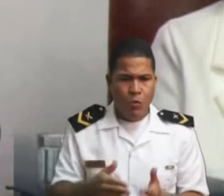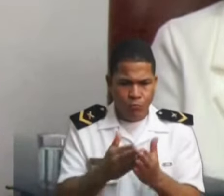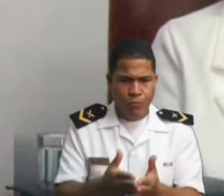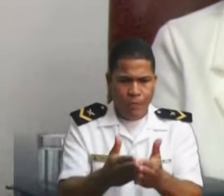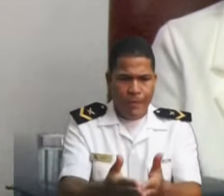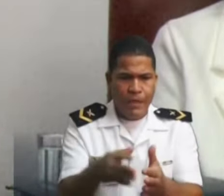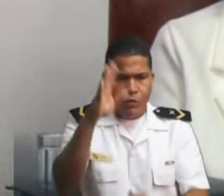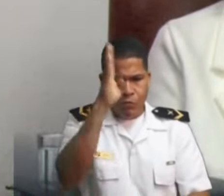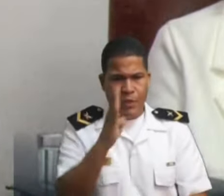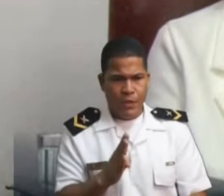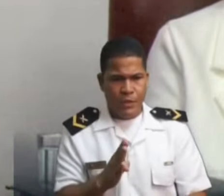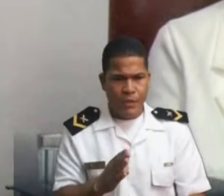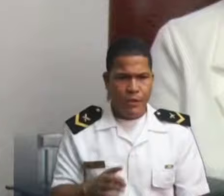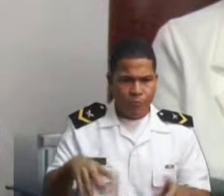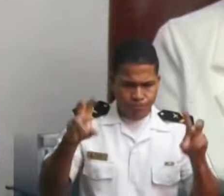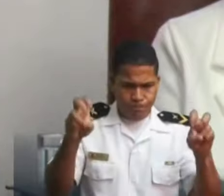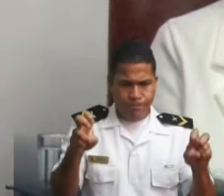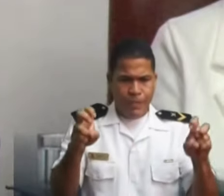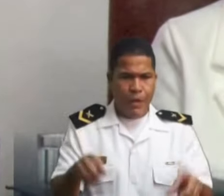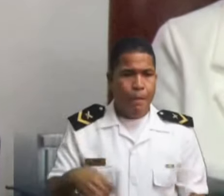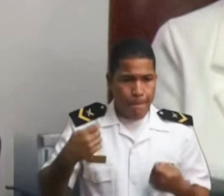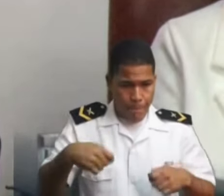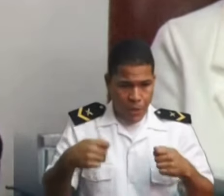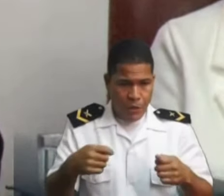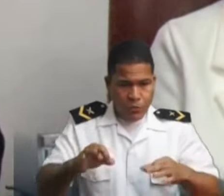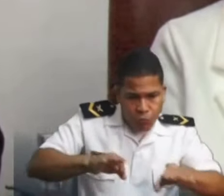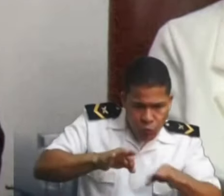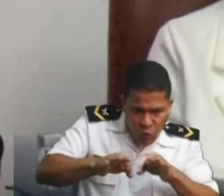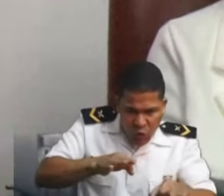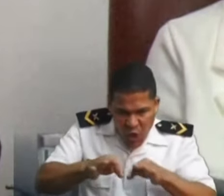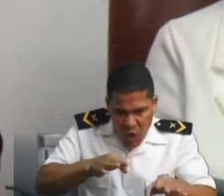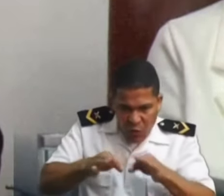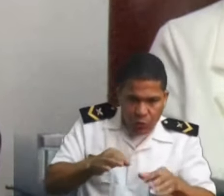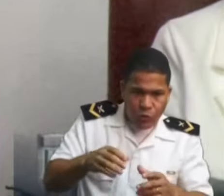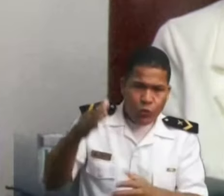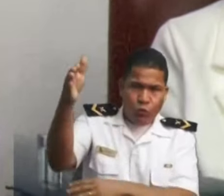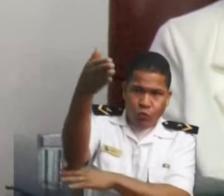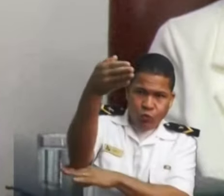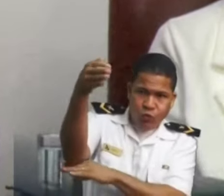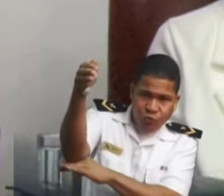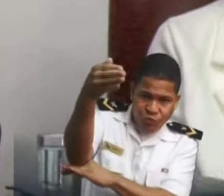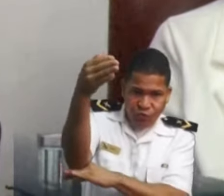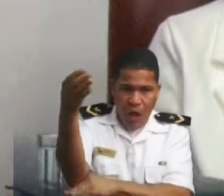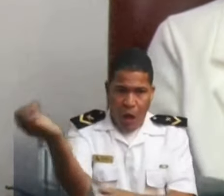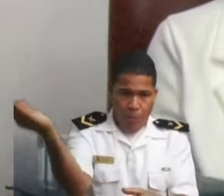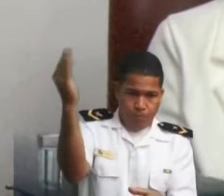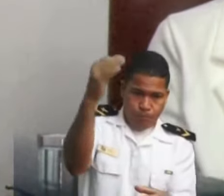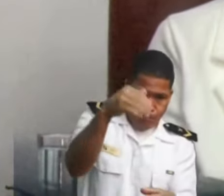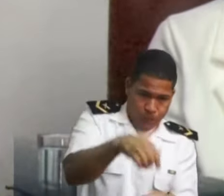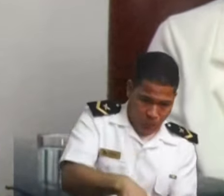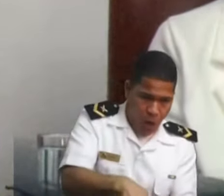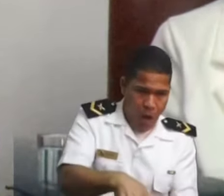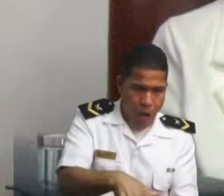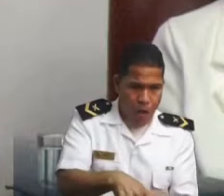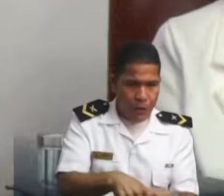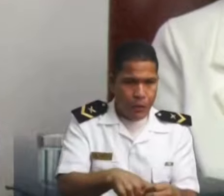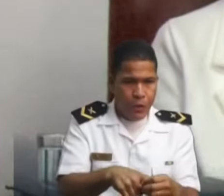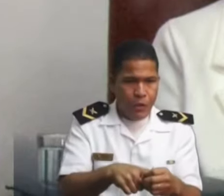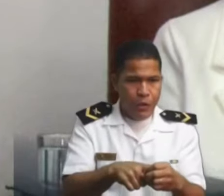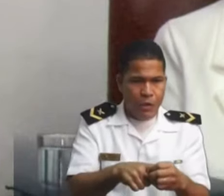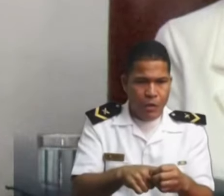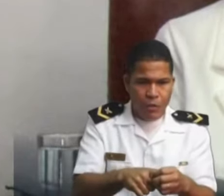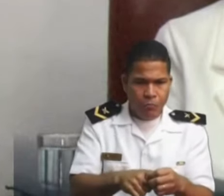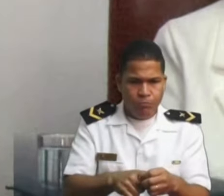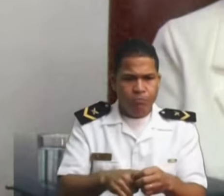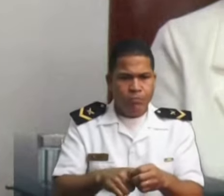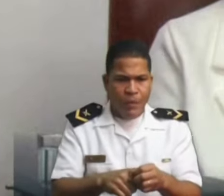isso, temos que ajustar as velas, vamos caçar a vela grande, entrar com a bujarrona, correr para